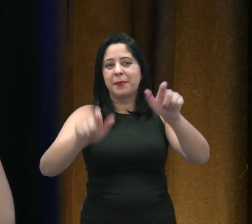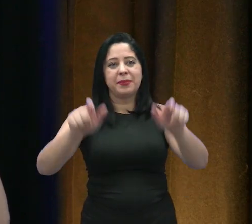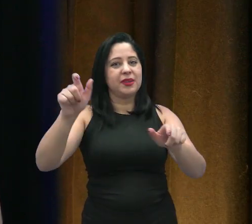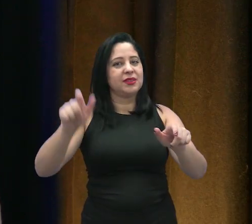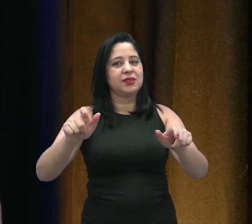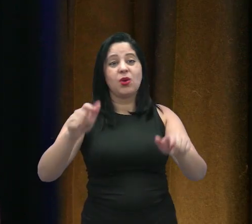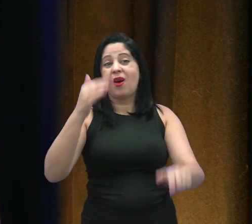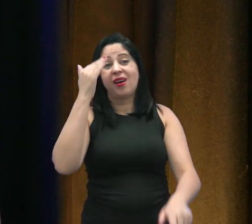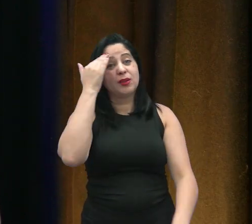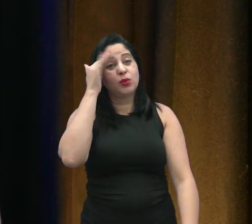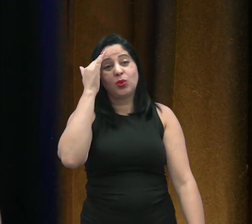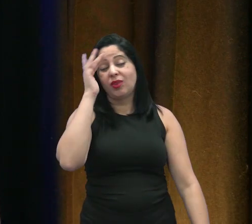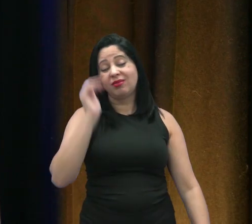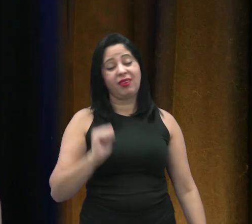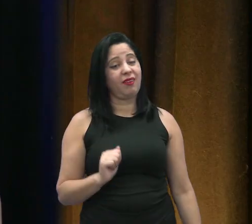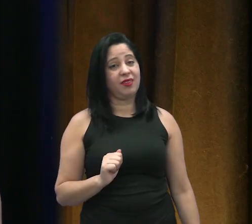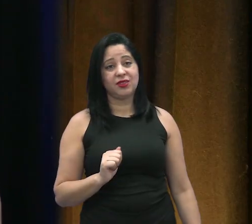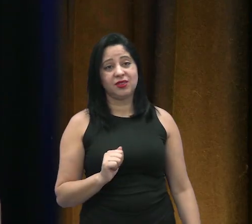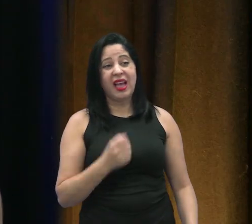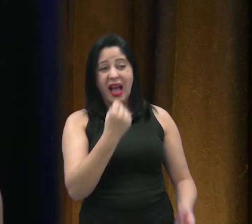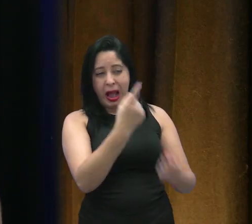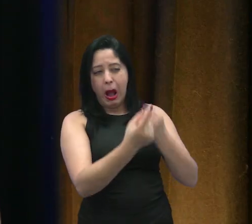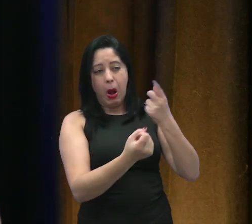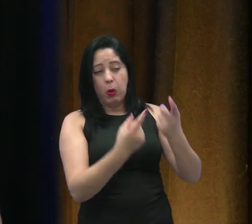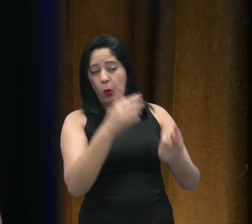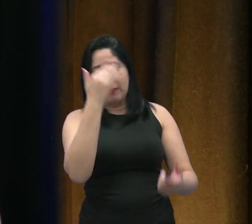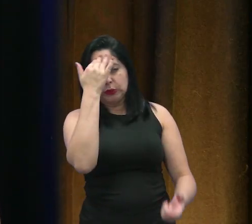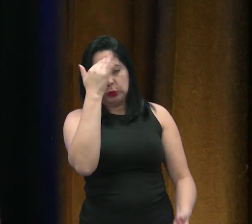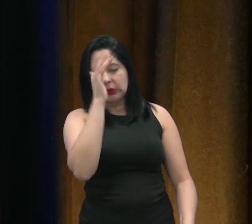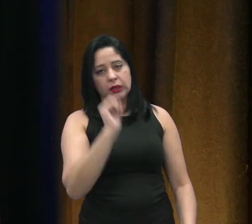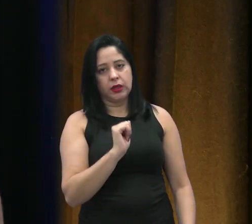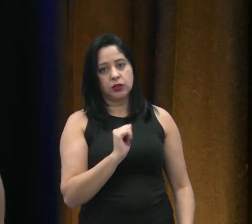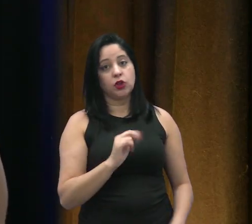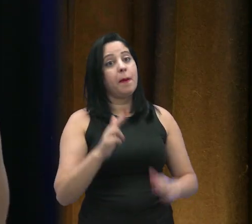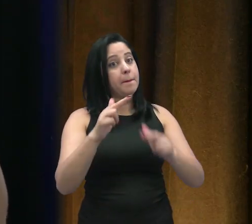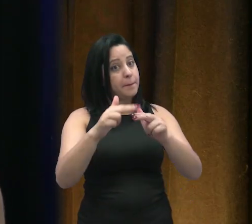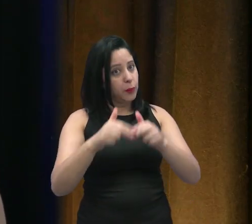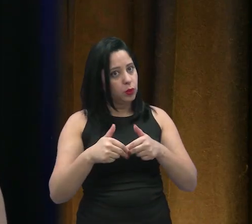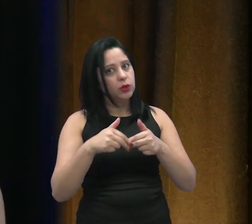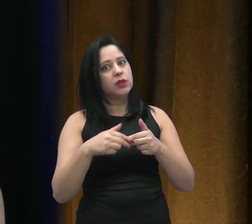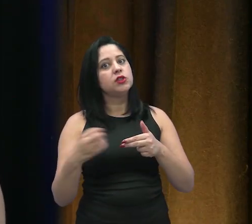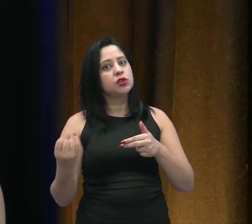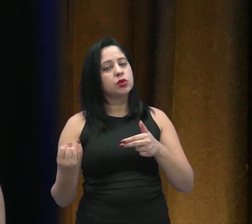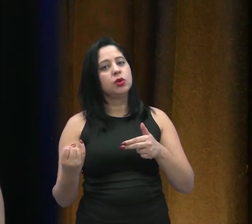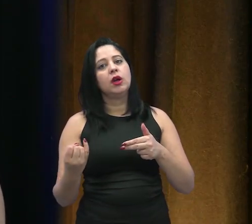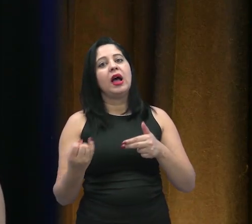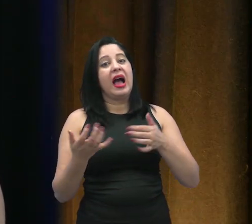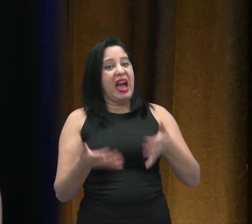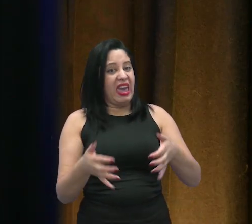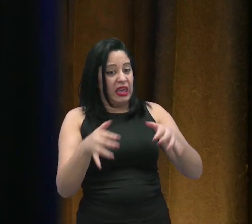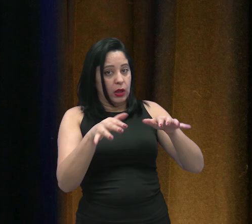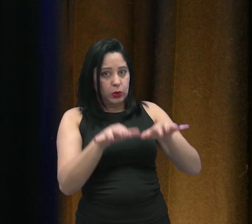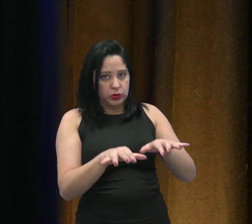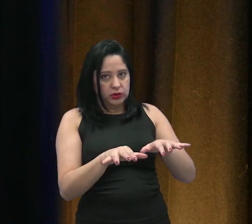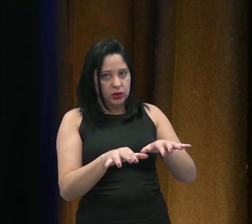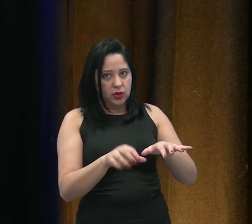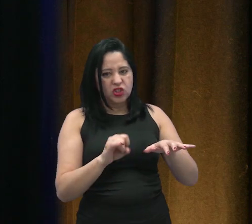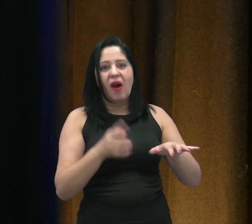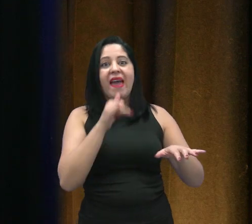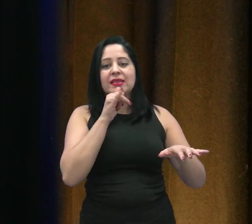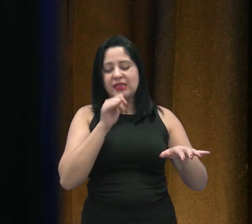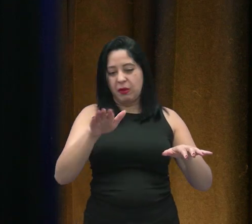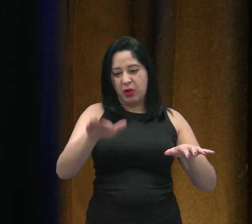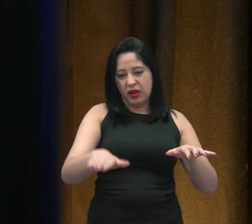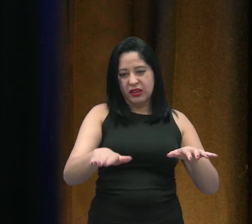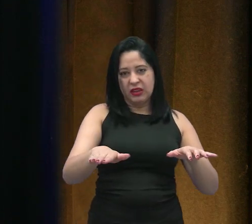não entenderem, né? Algumas não entendem realmente, né? Por isso que a gente fala muito desse trabalho assim, a inclusão não acontece só com a pessoa que